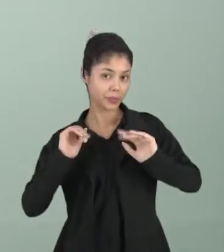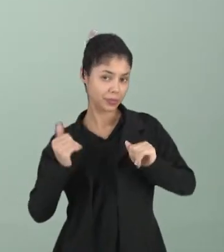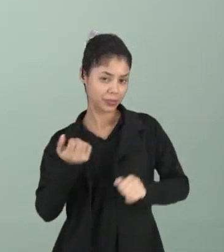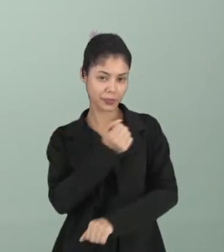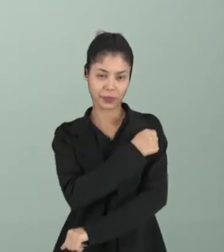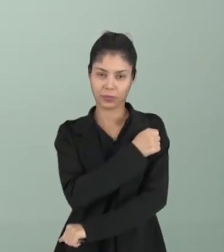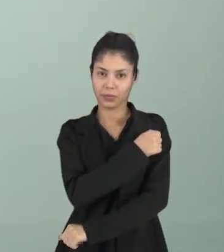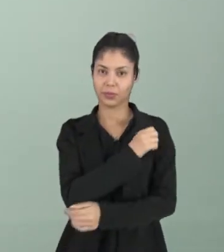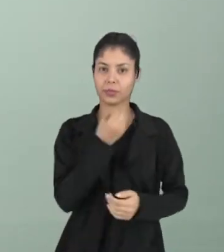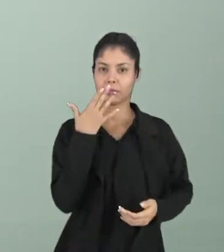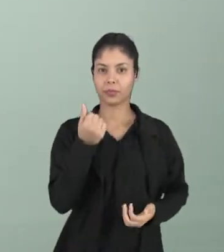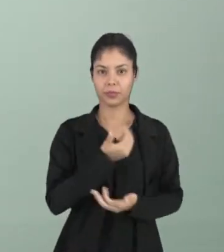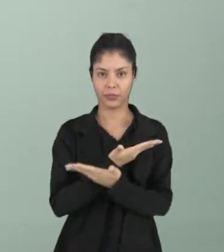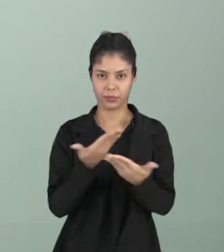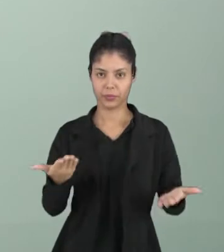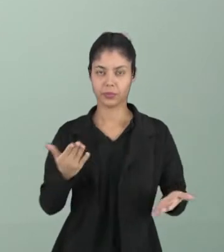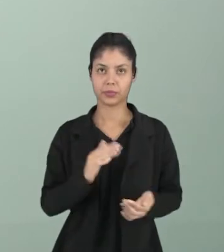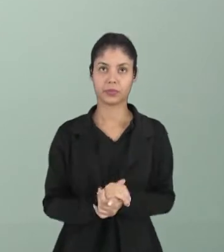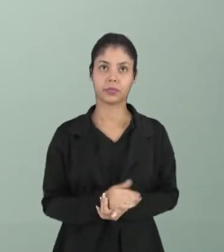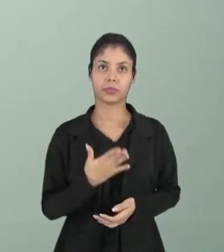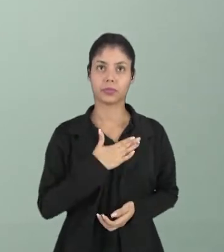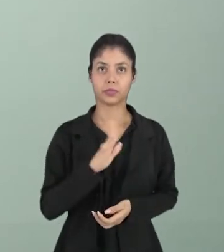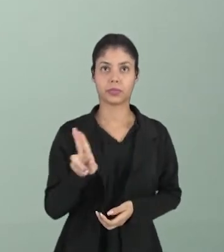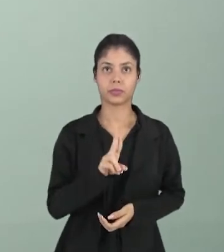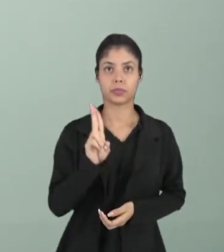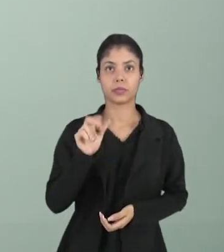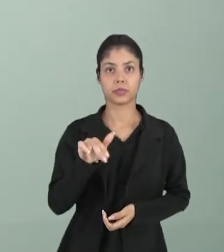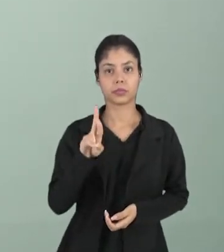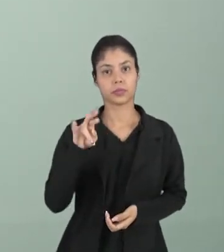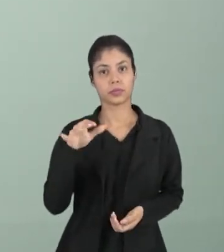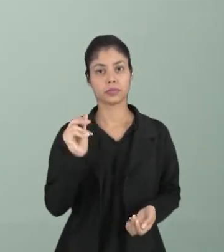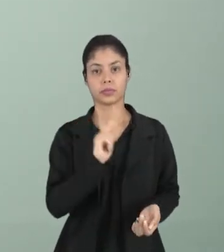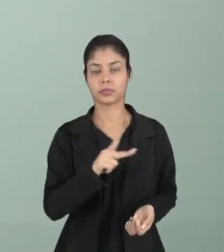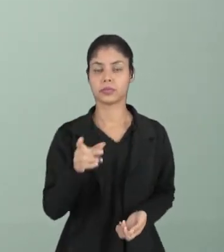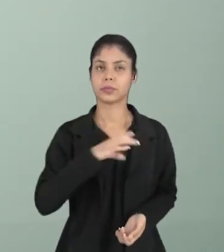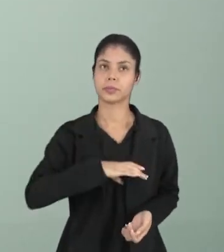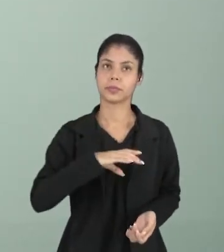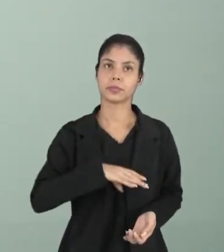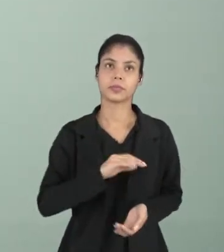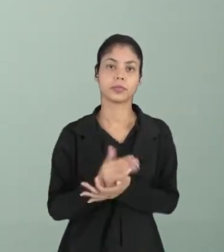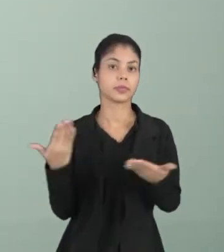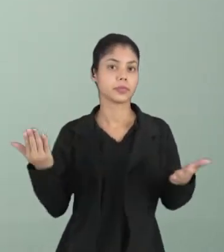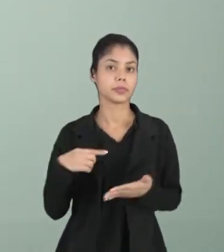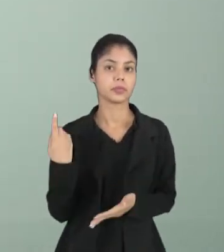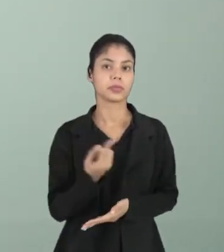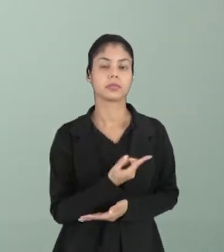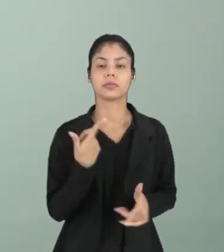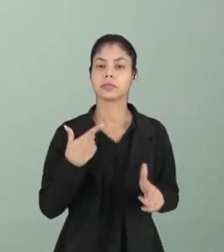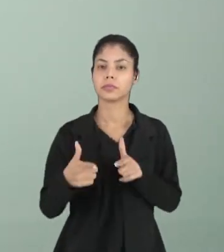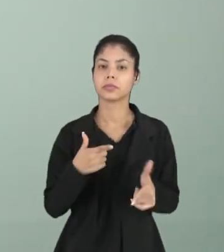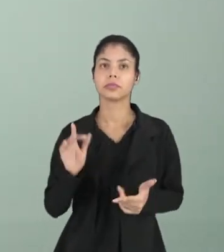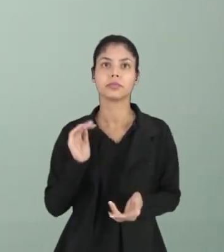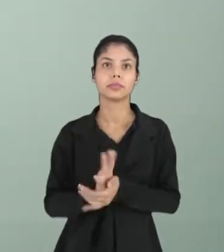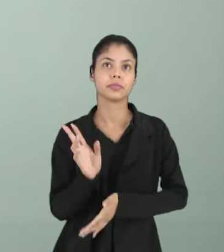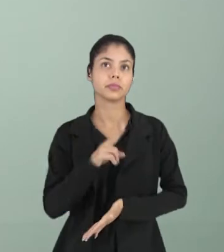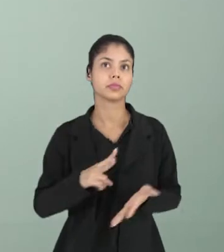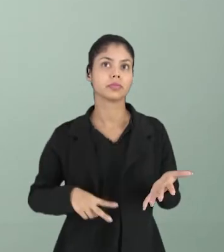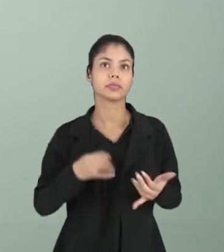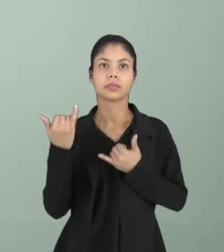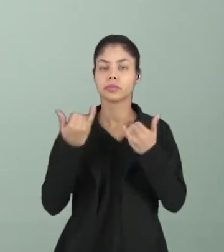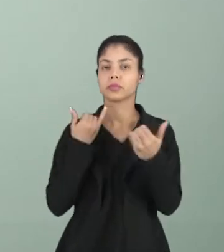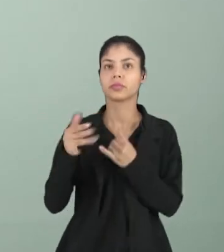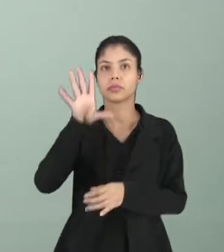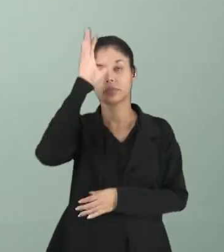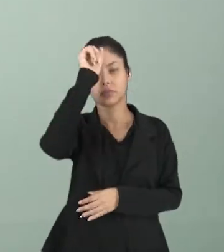Olá, queridos alunos, tudo bem? Eu me chamo Nayara, sou professora de língua portuguesa e hoje nós iremos trabalhar a leitura como fonte